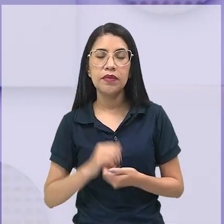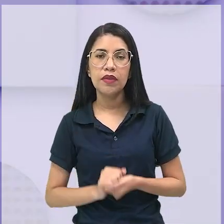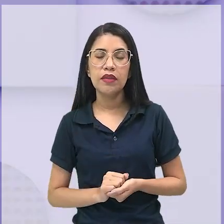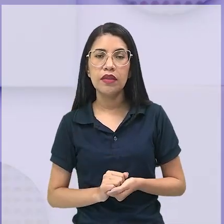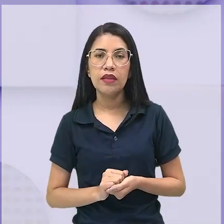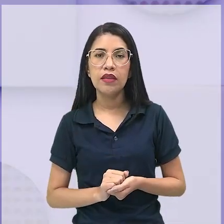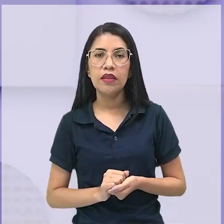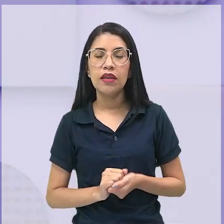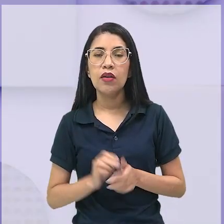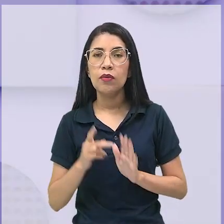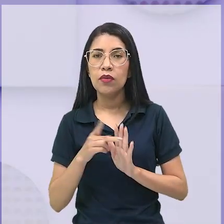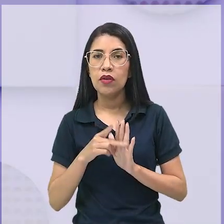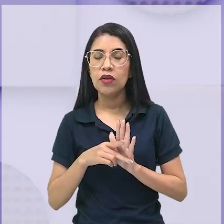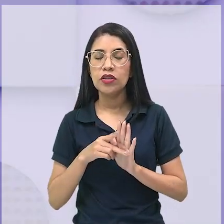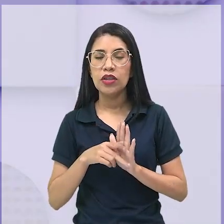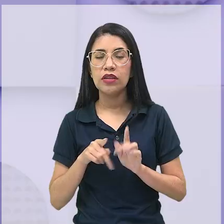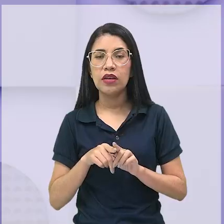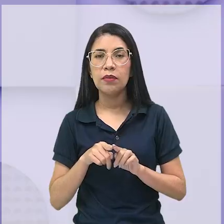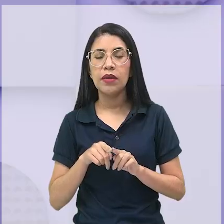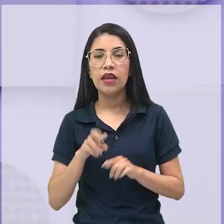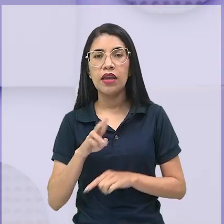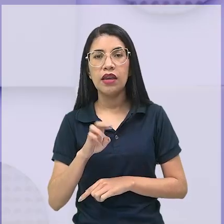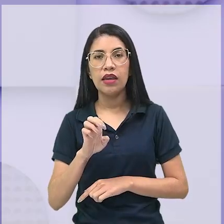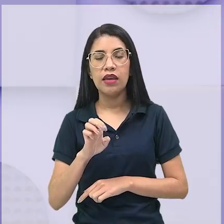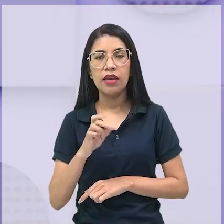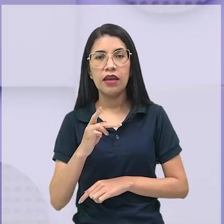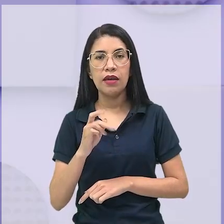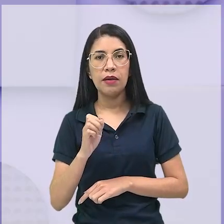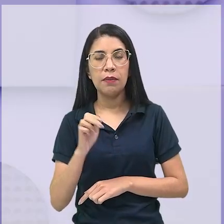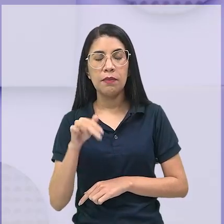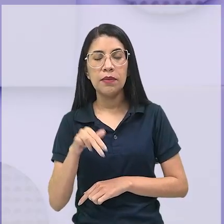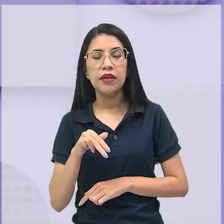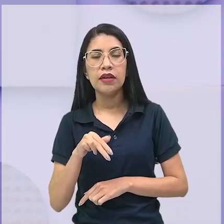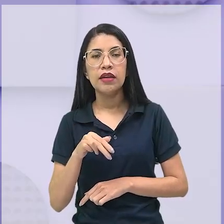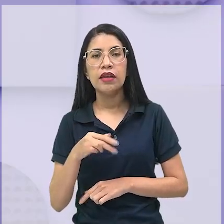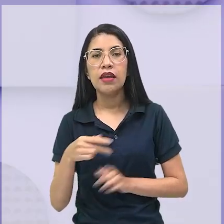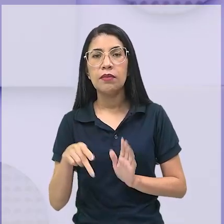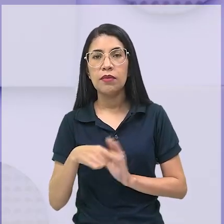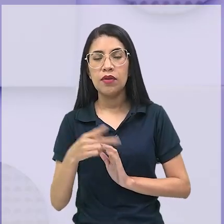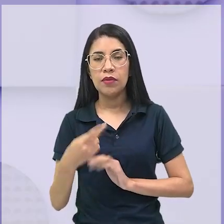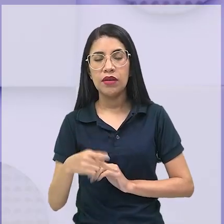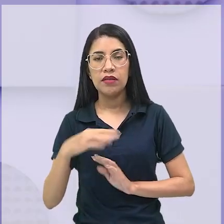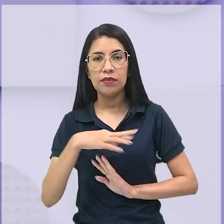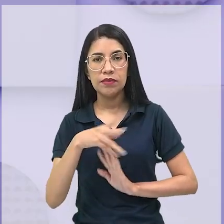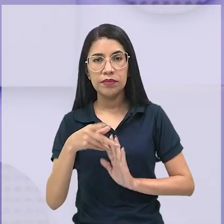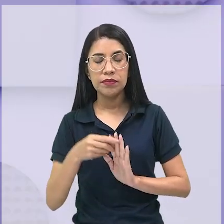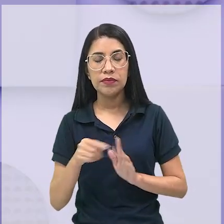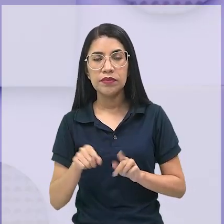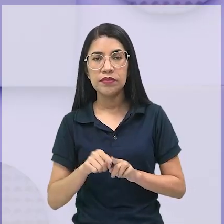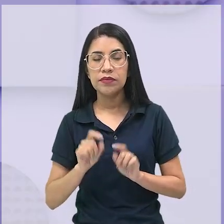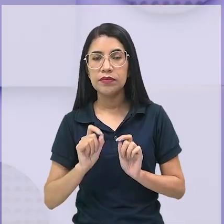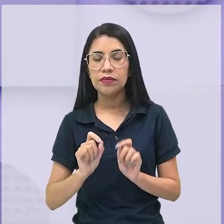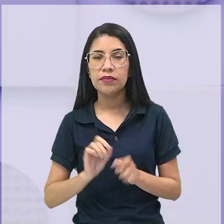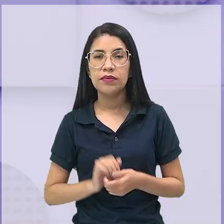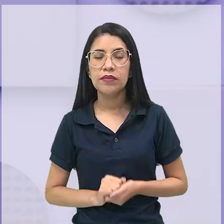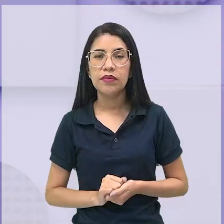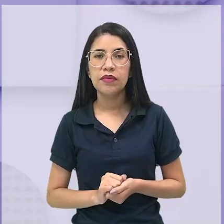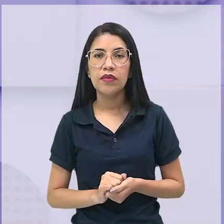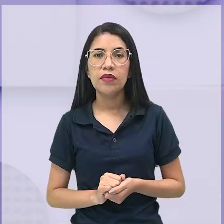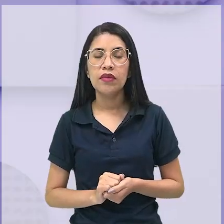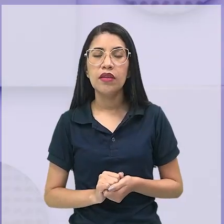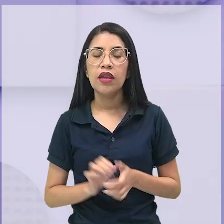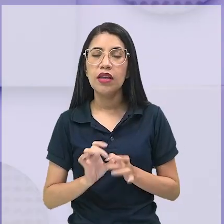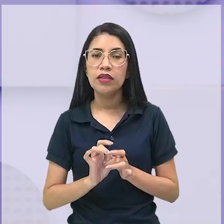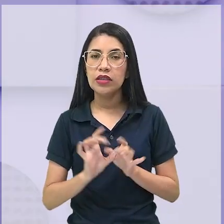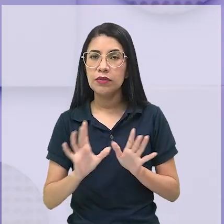iniciativas como a REPAM, que é a Rede Eclesial Pan-Amazônica, que se coloca